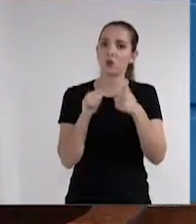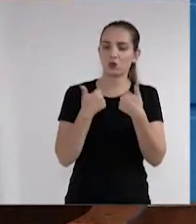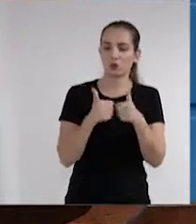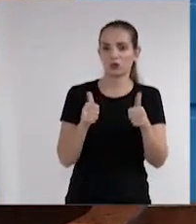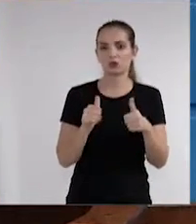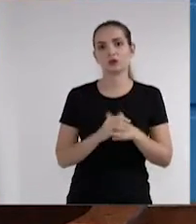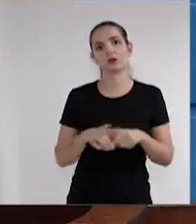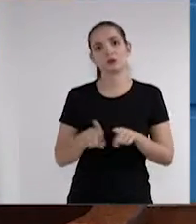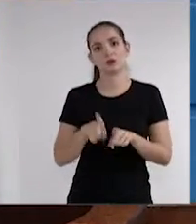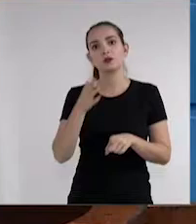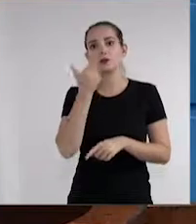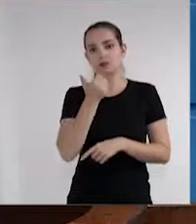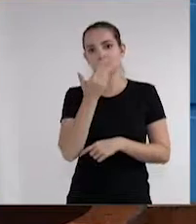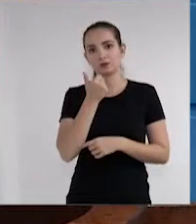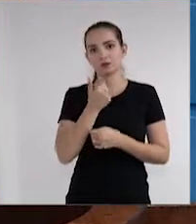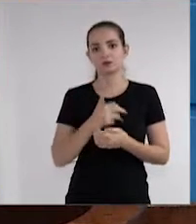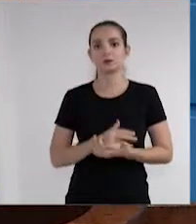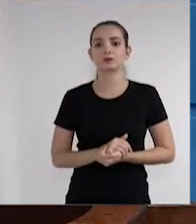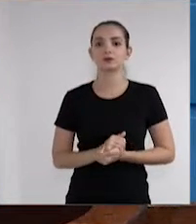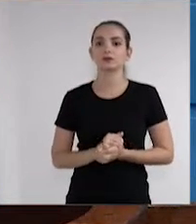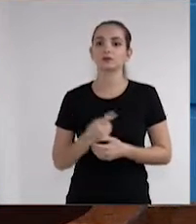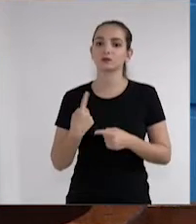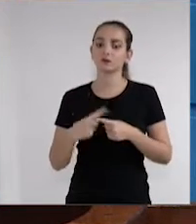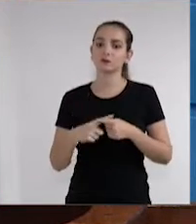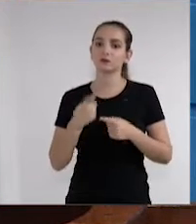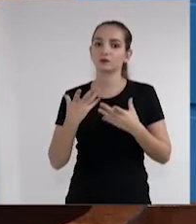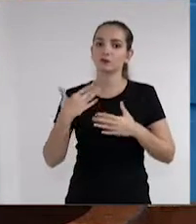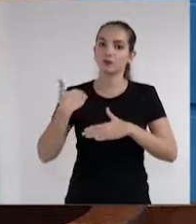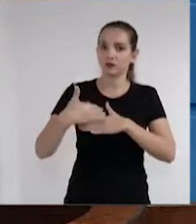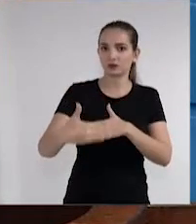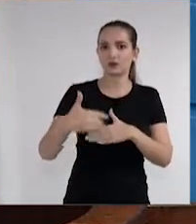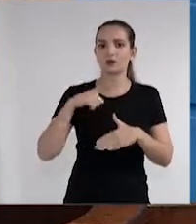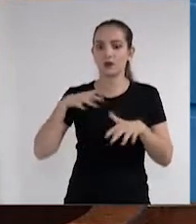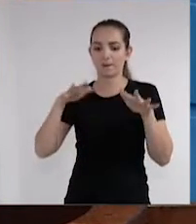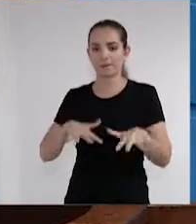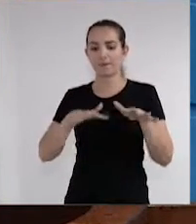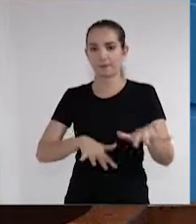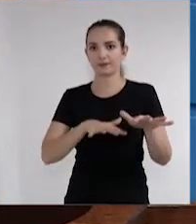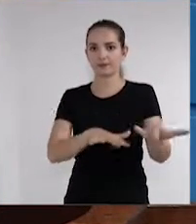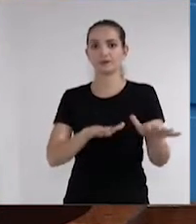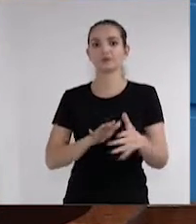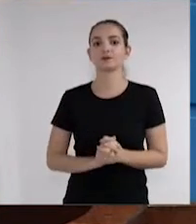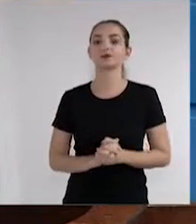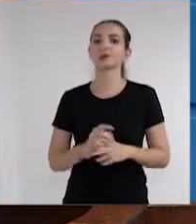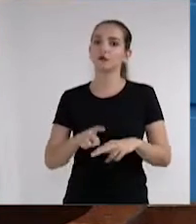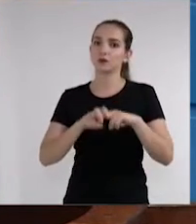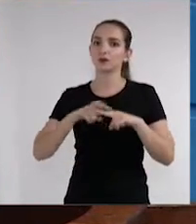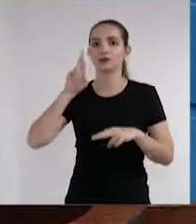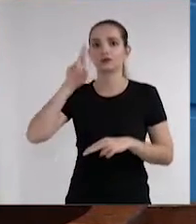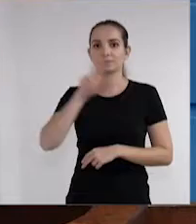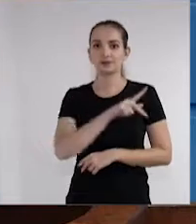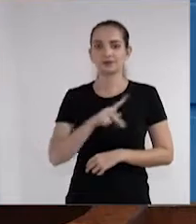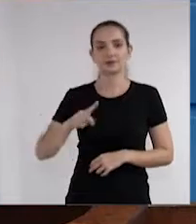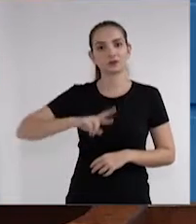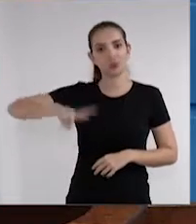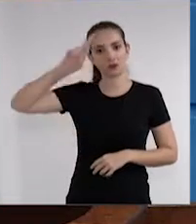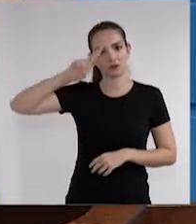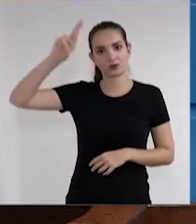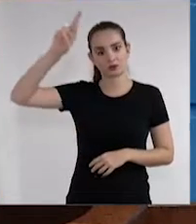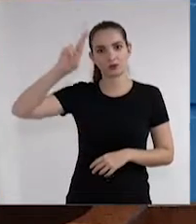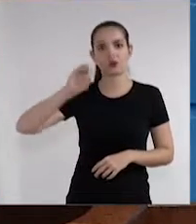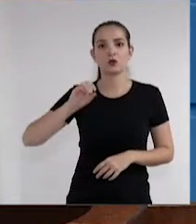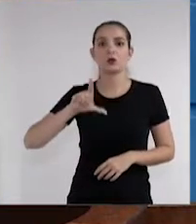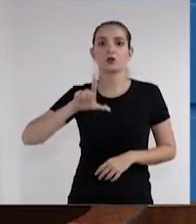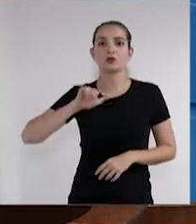ônibus e alimentação para seguir a marcha. E aí, senhor presidente, o major Oliveira, da